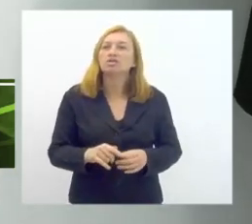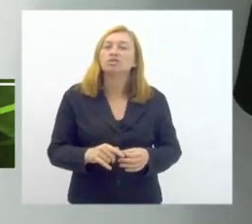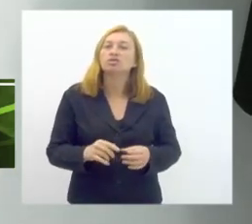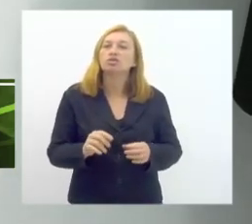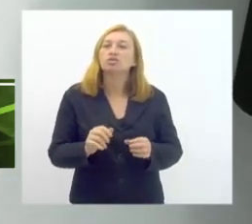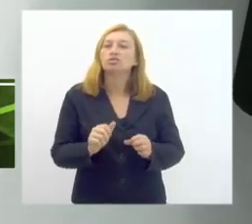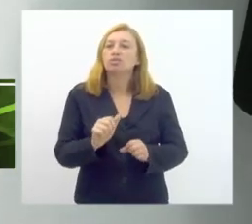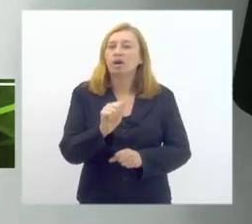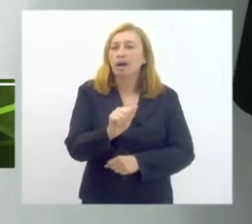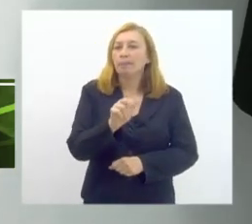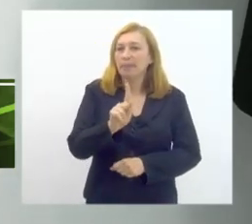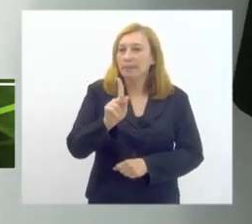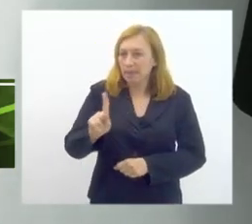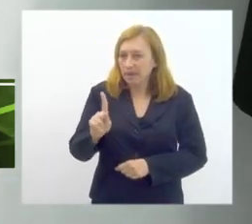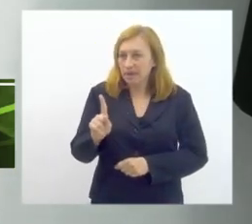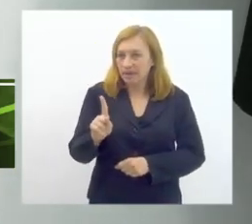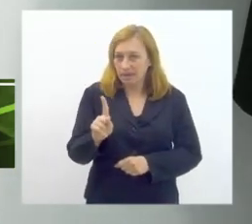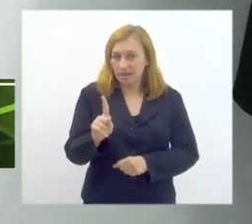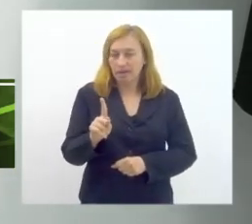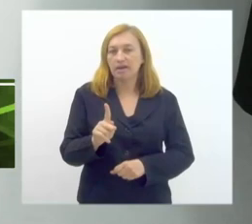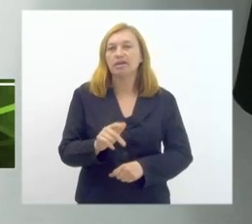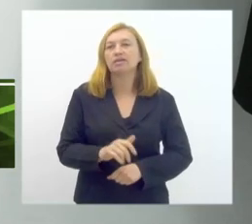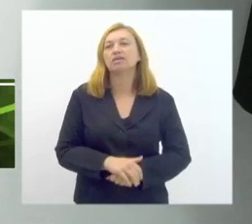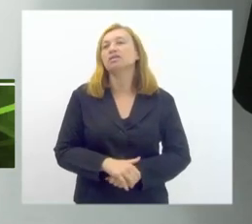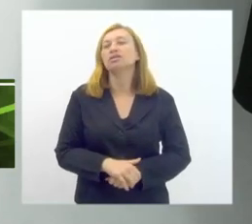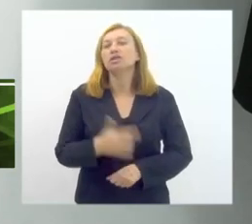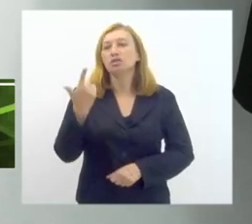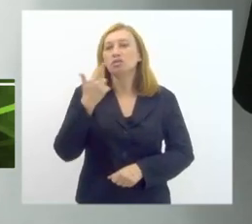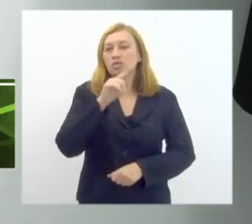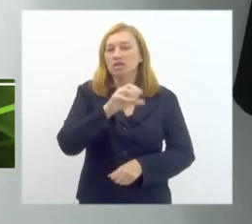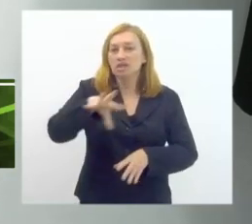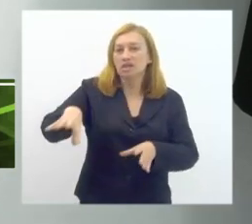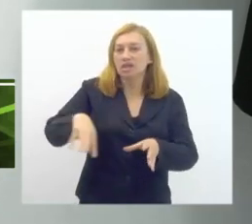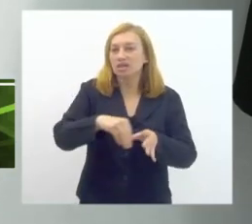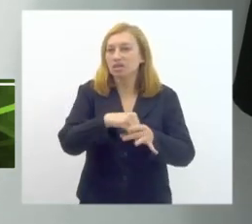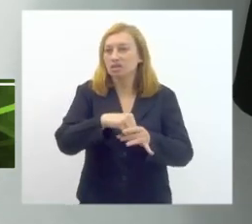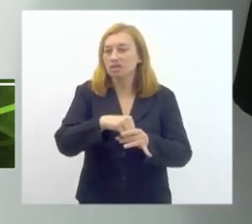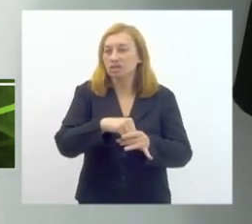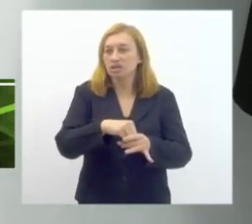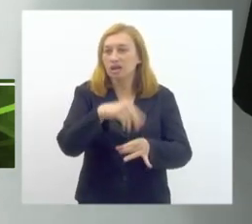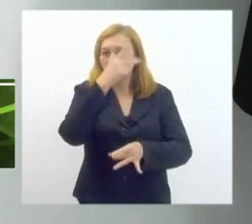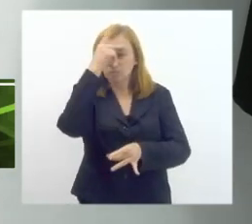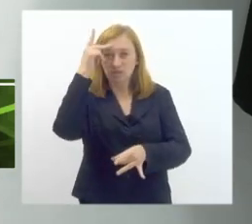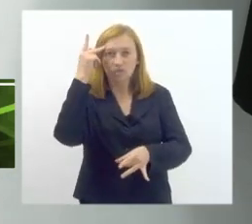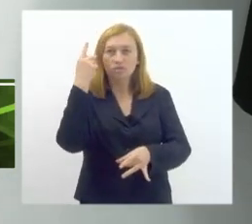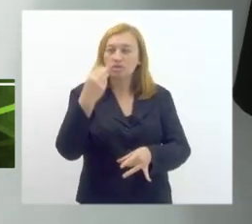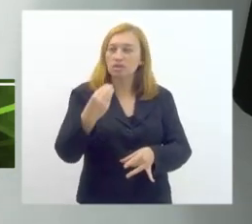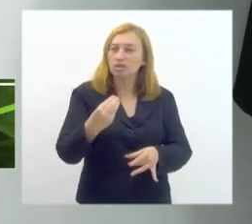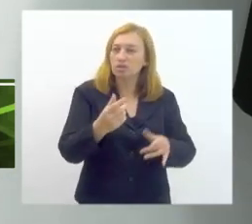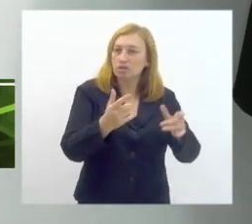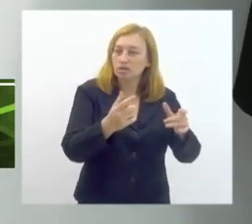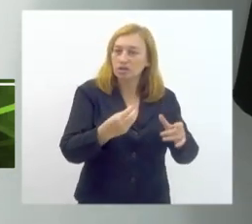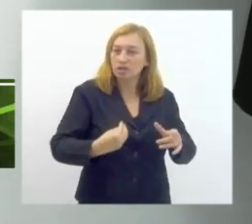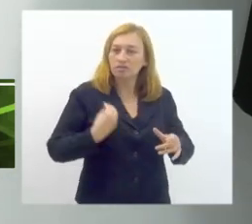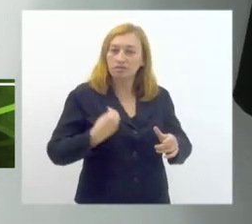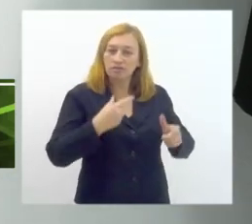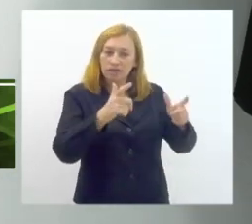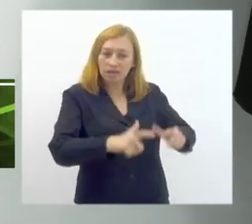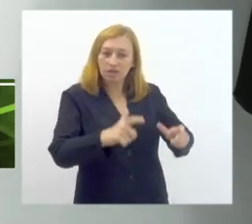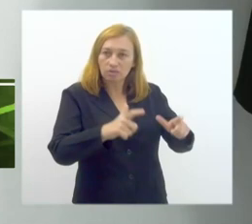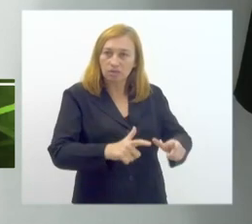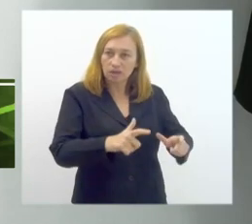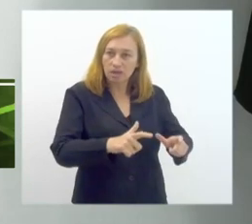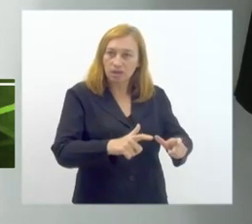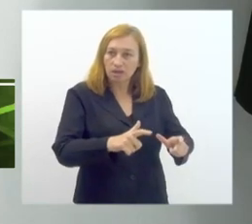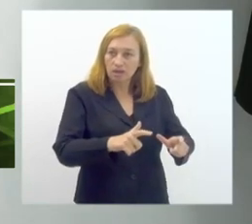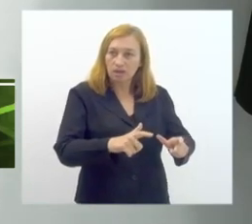aplicativo, através de uma formatação, conseguir congregar os pacientes da região para que eles possam andar, aqueles que venham para o